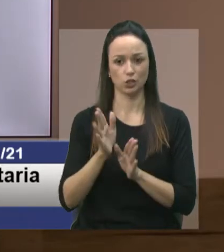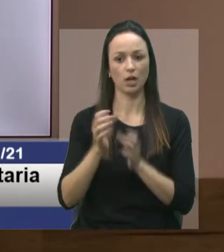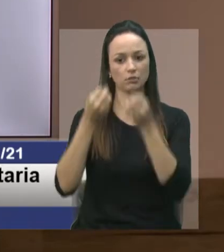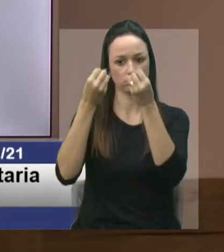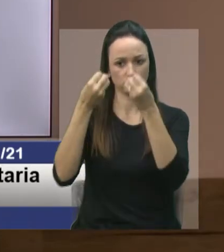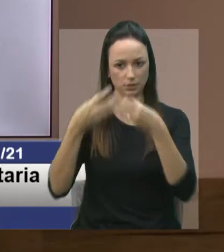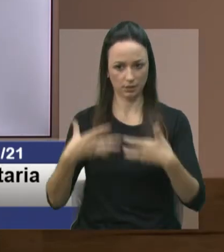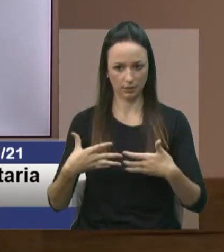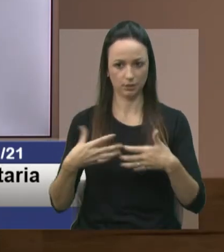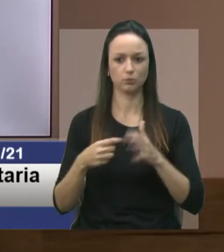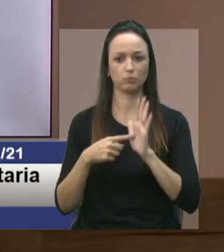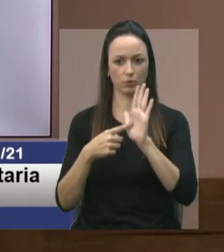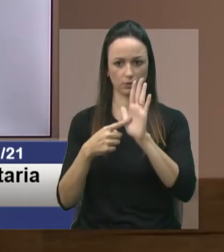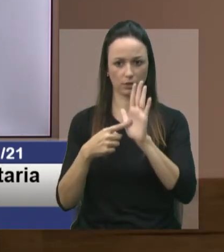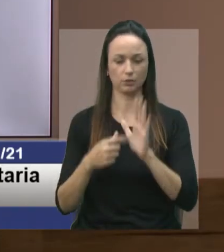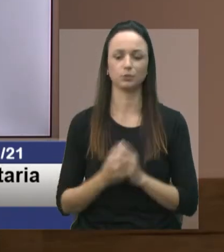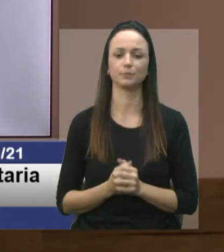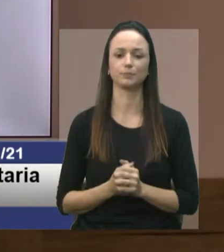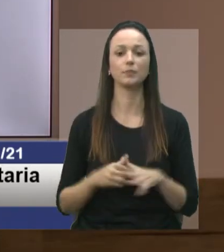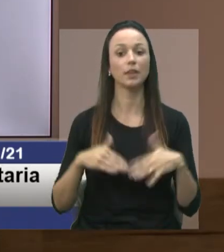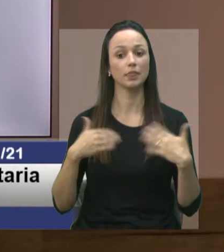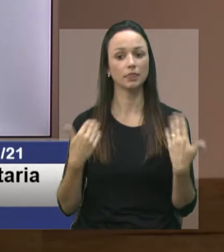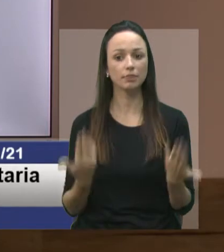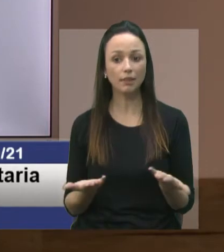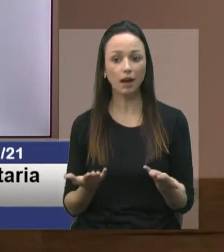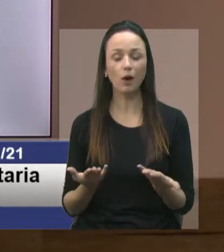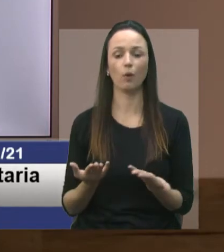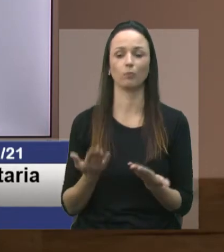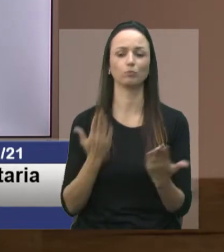detalhados. Ou seja, nós tivemos, então,